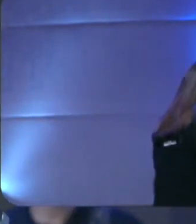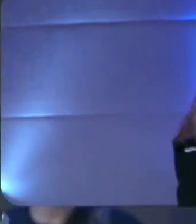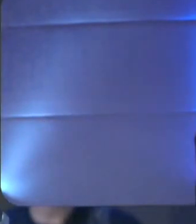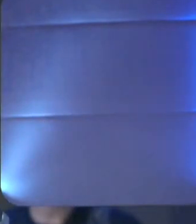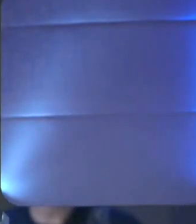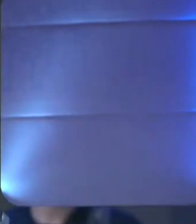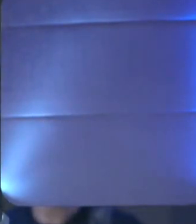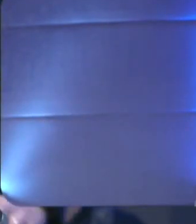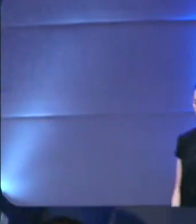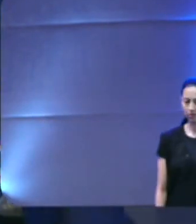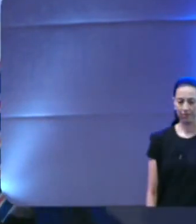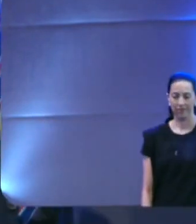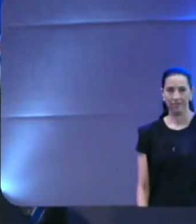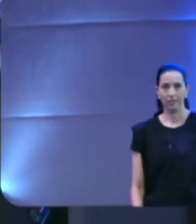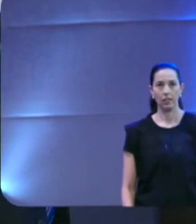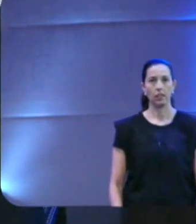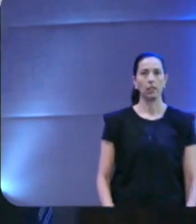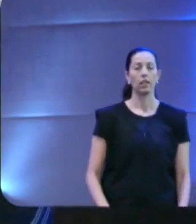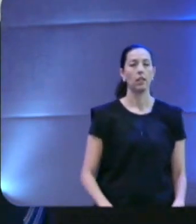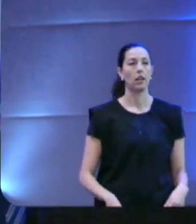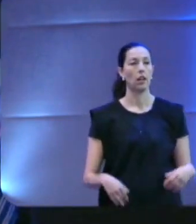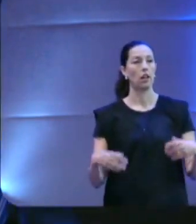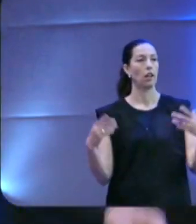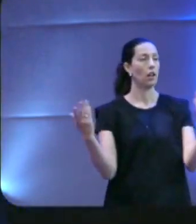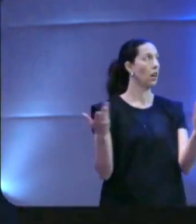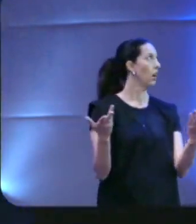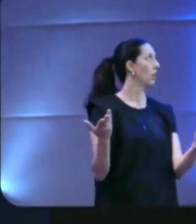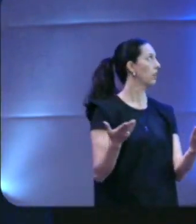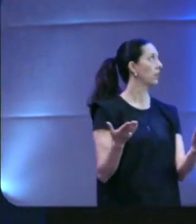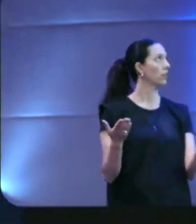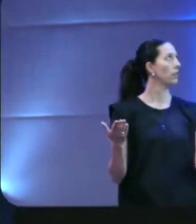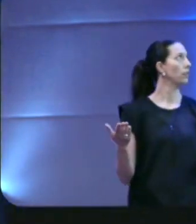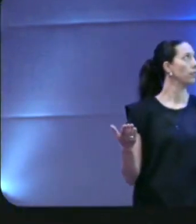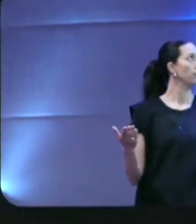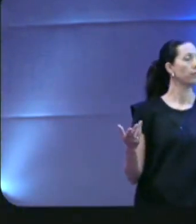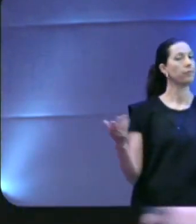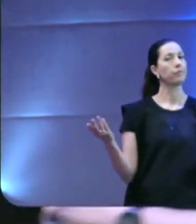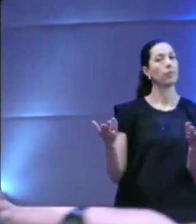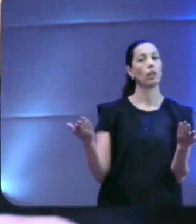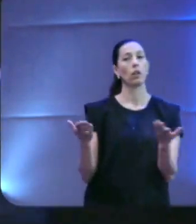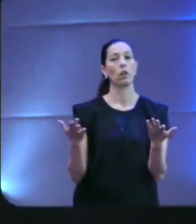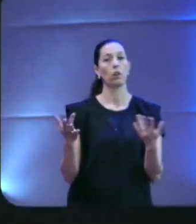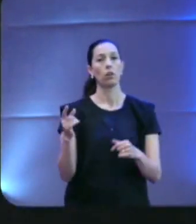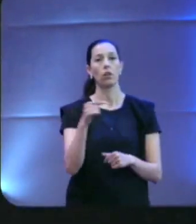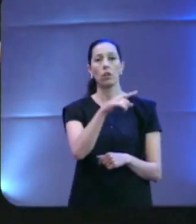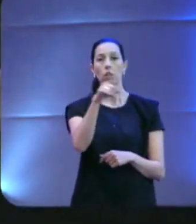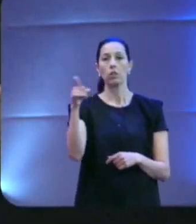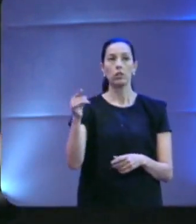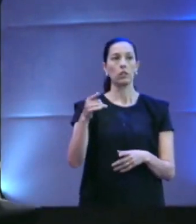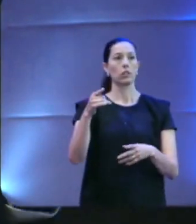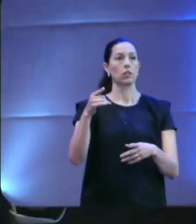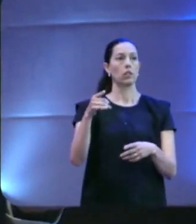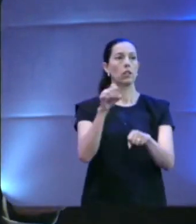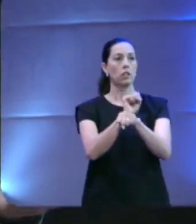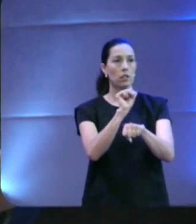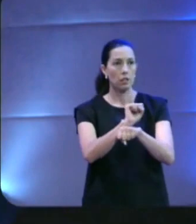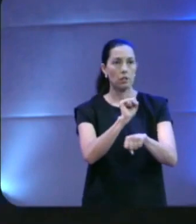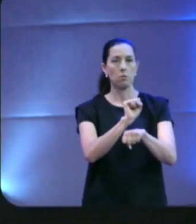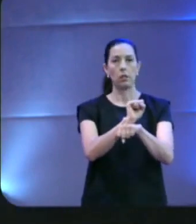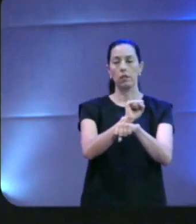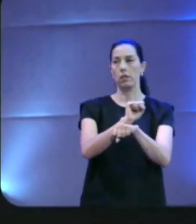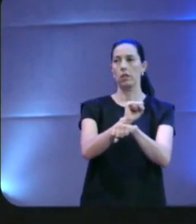de ministração, esse momento de celebração, eu quero te explicar esse momento. E à medida que você for recebendo os elementos, você pode se